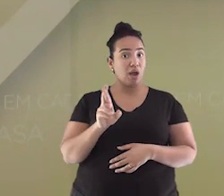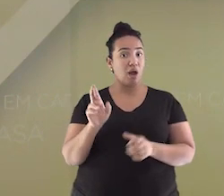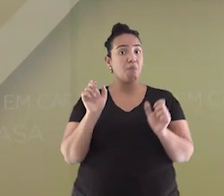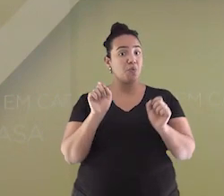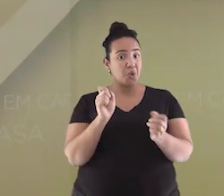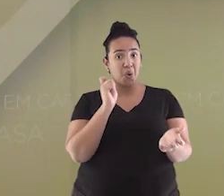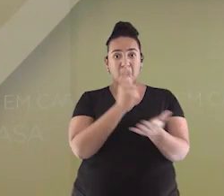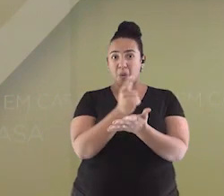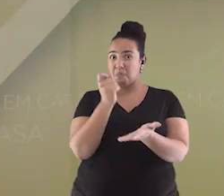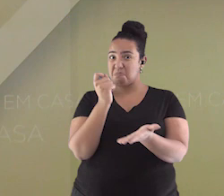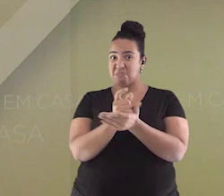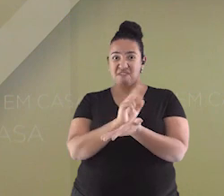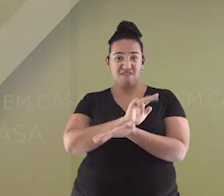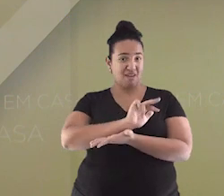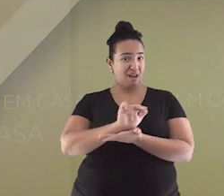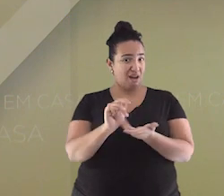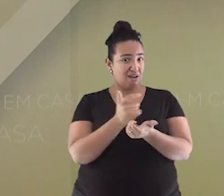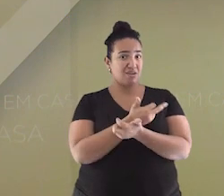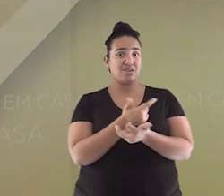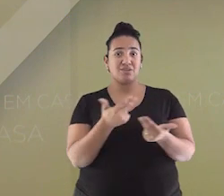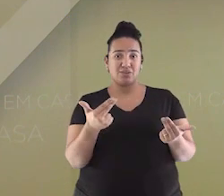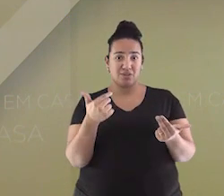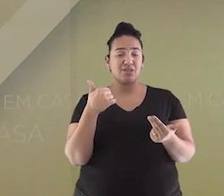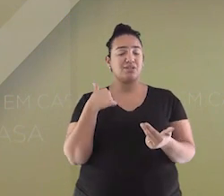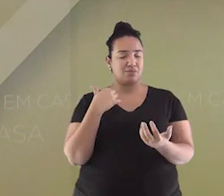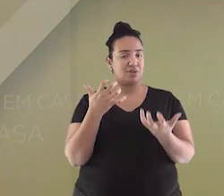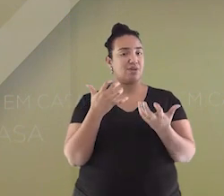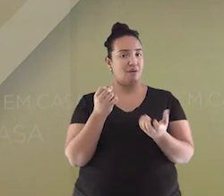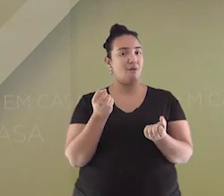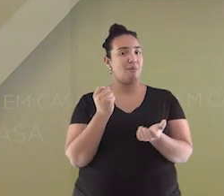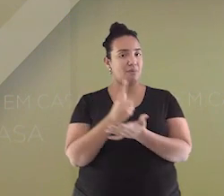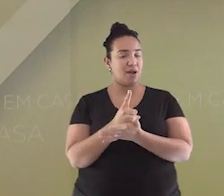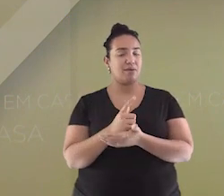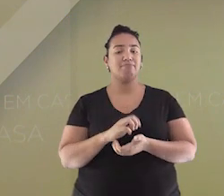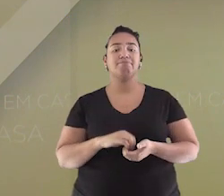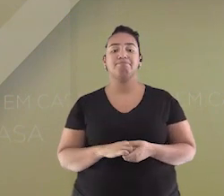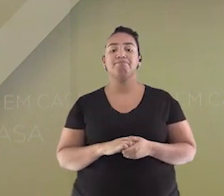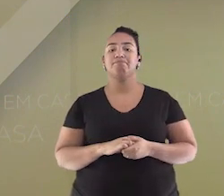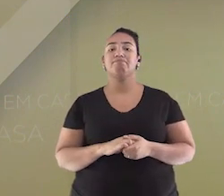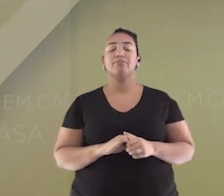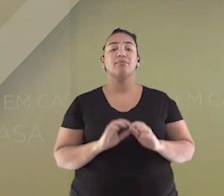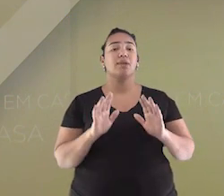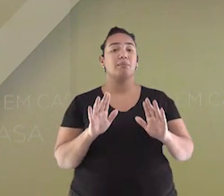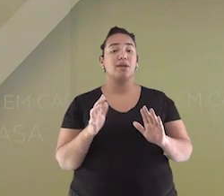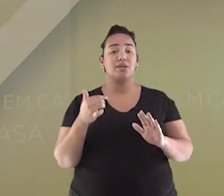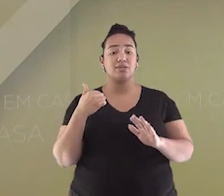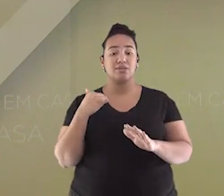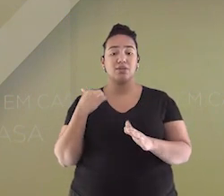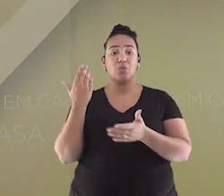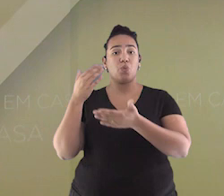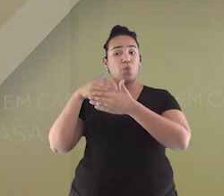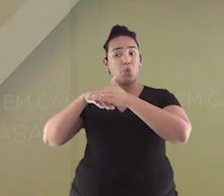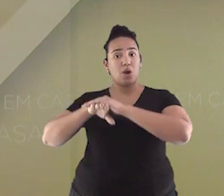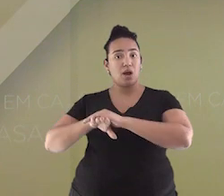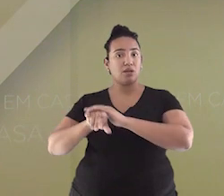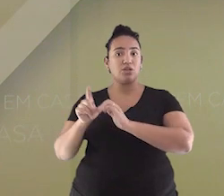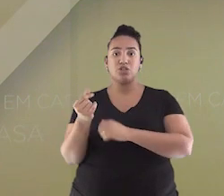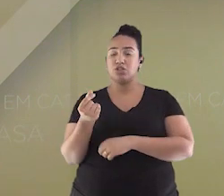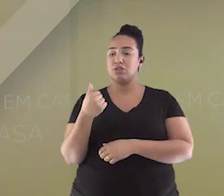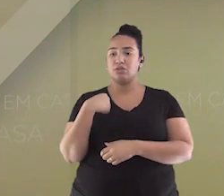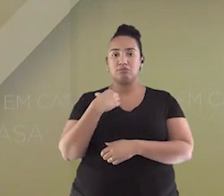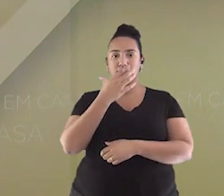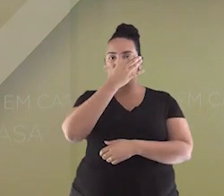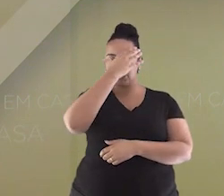coisa. Eu já tinha planejado comprar bala, pirulito e um salgadinho também. Só que eu guardei tão bem o dinheiro que eu